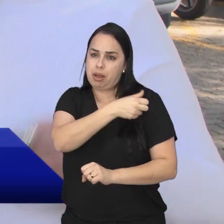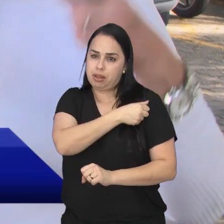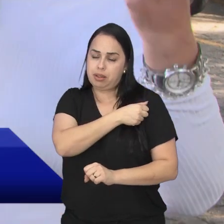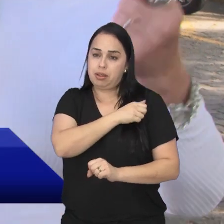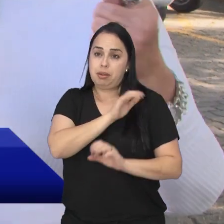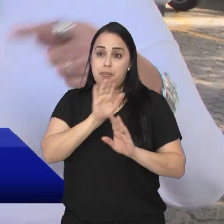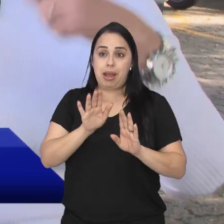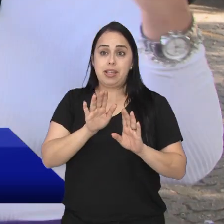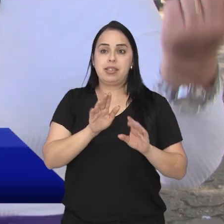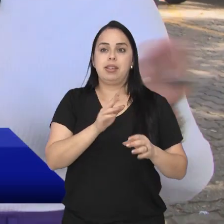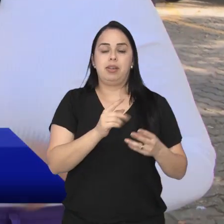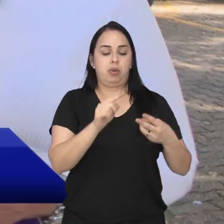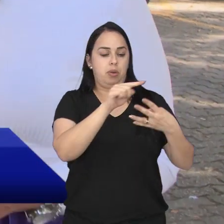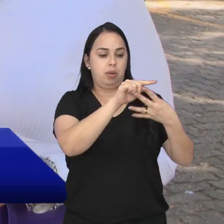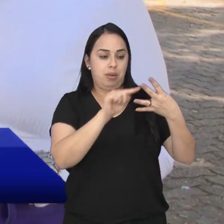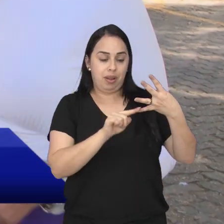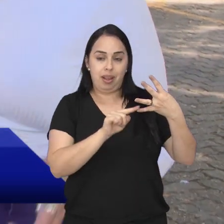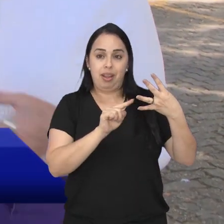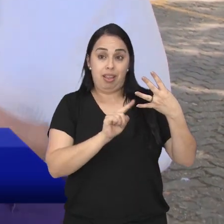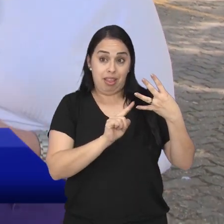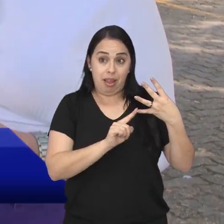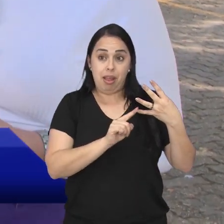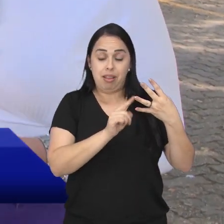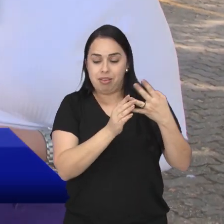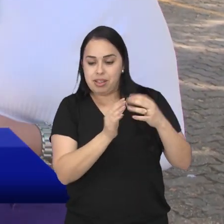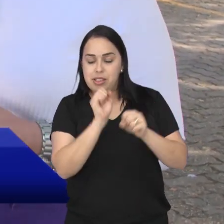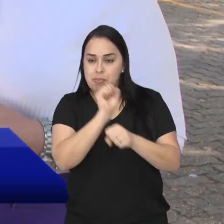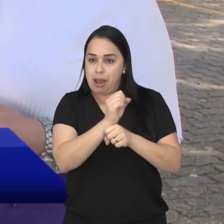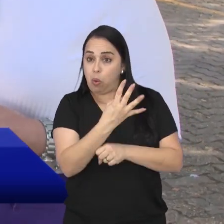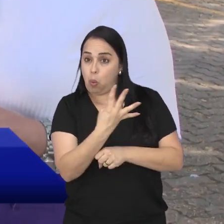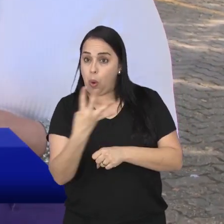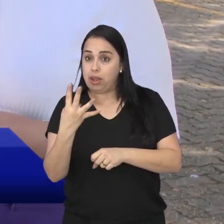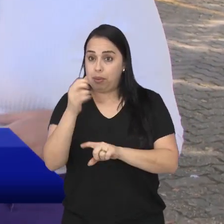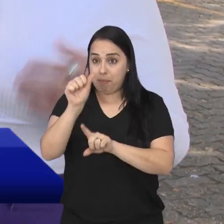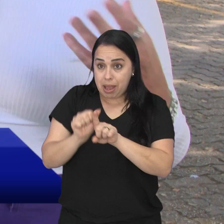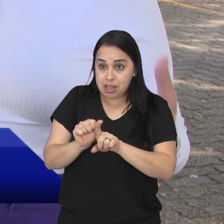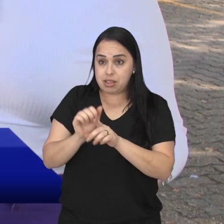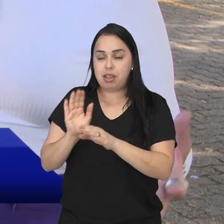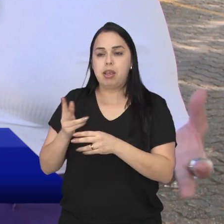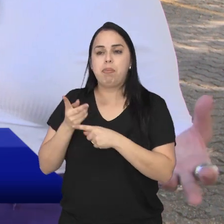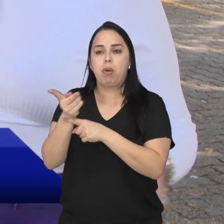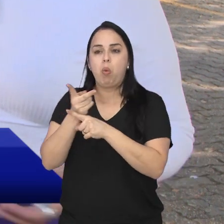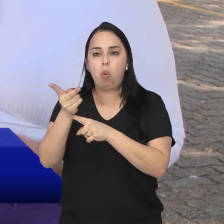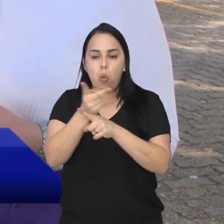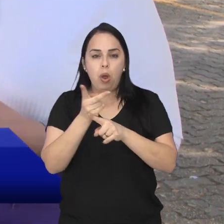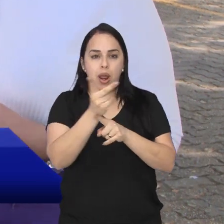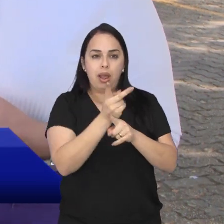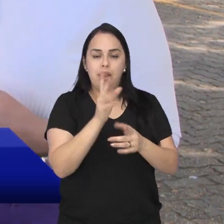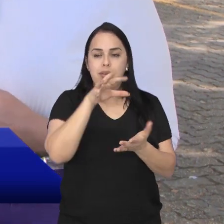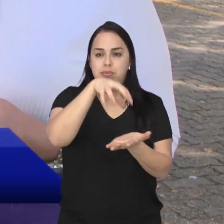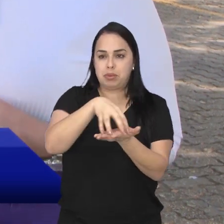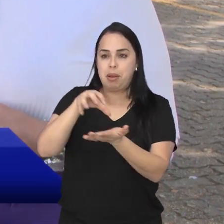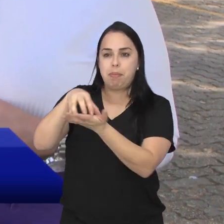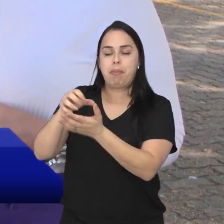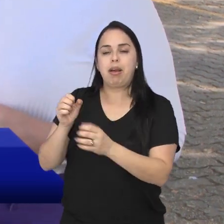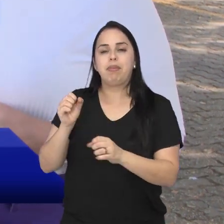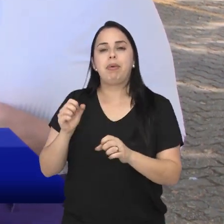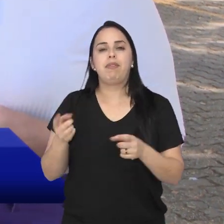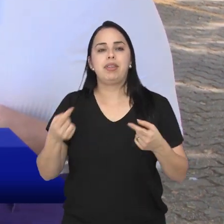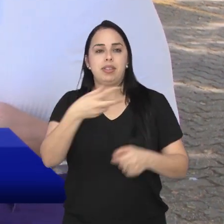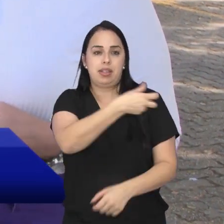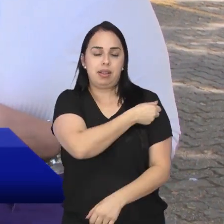bivalente desde que seja quatro meses da última dose pode procurar as unidades de saúde ou qualquer outro posto parceiro nosso para se